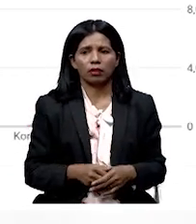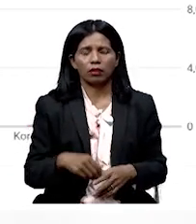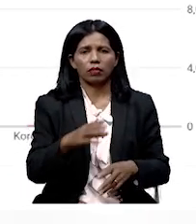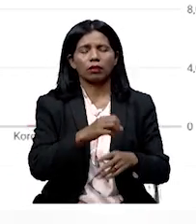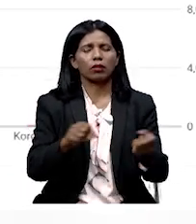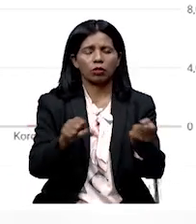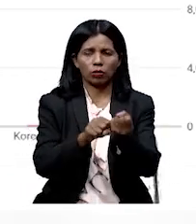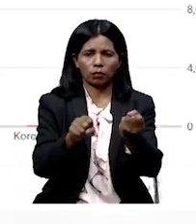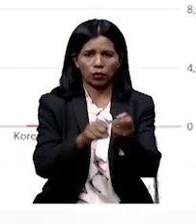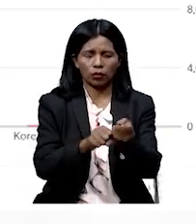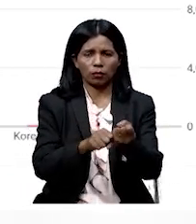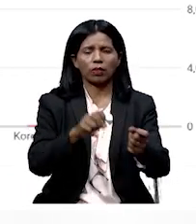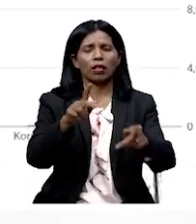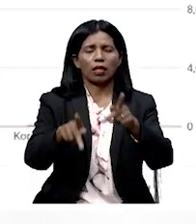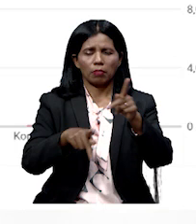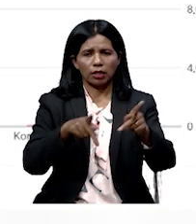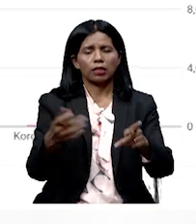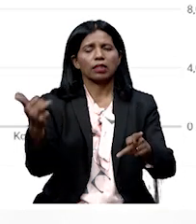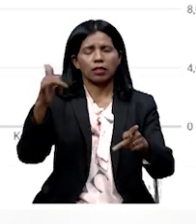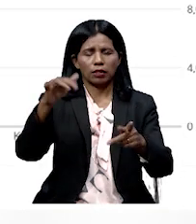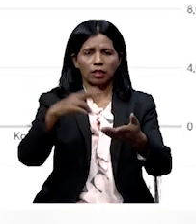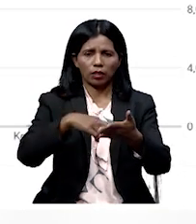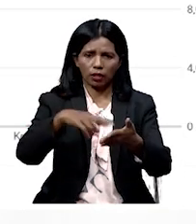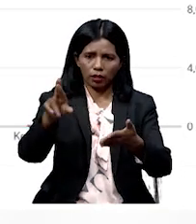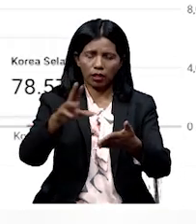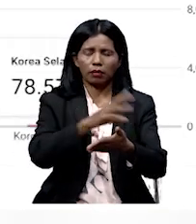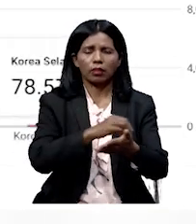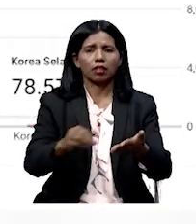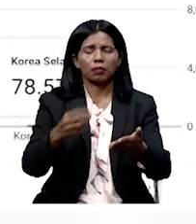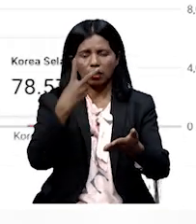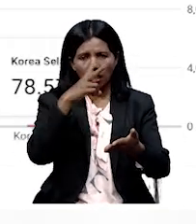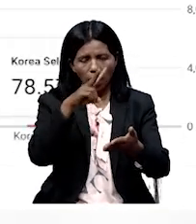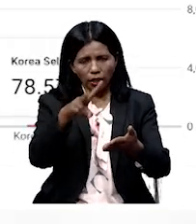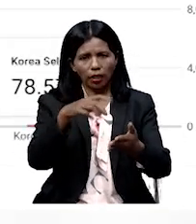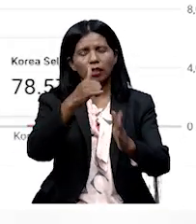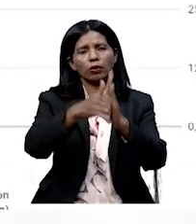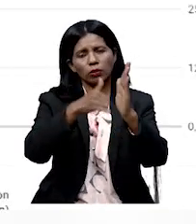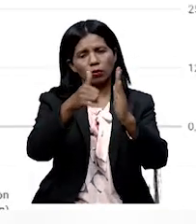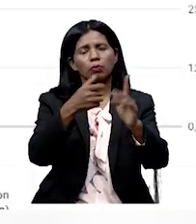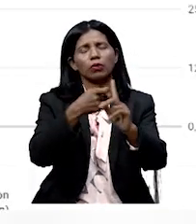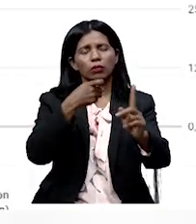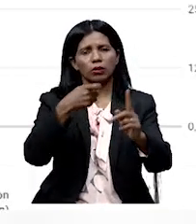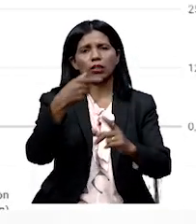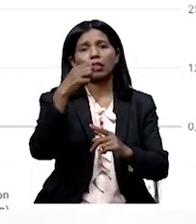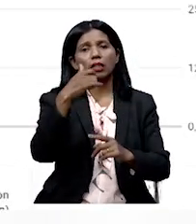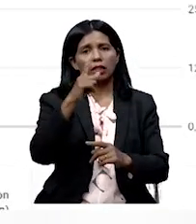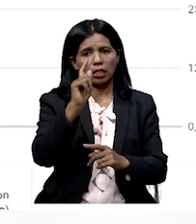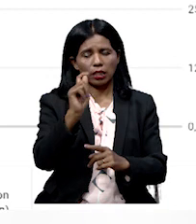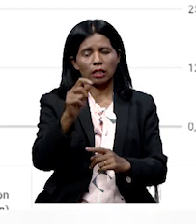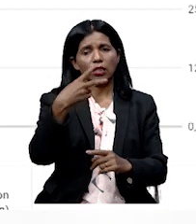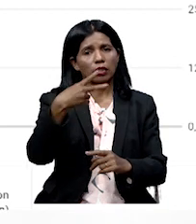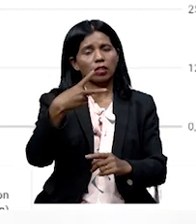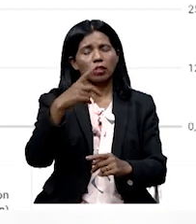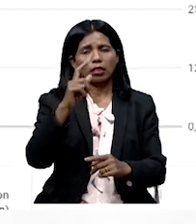contribuição assinante sira neve durante ne acompanha ona conteúdo sira